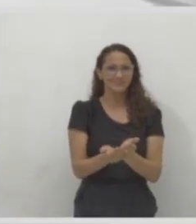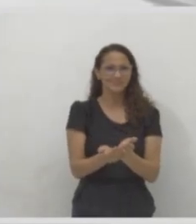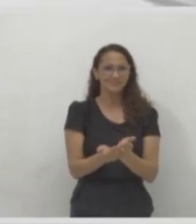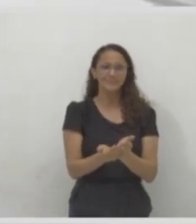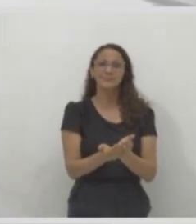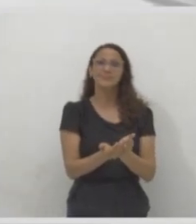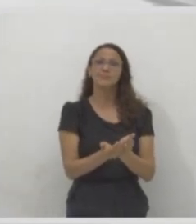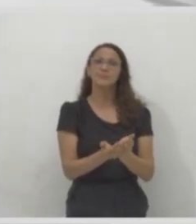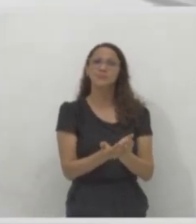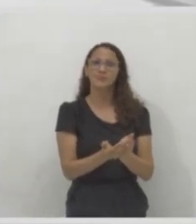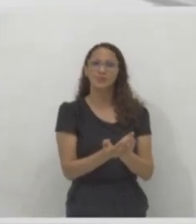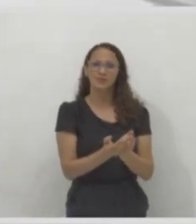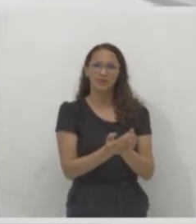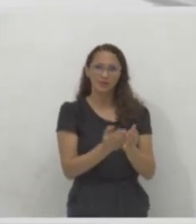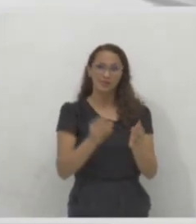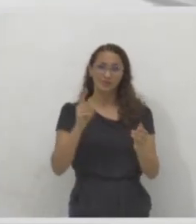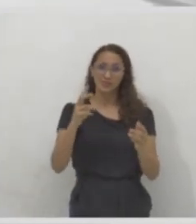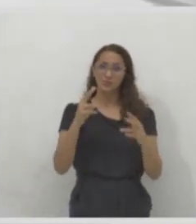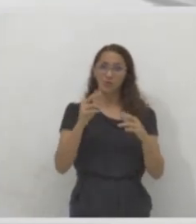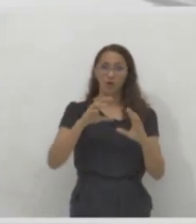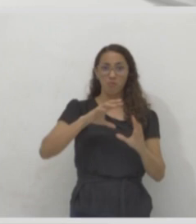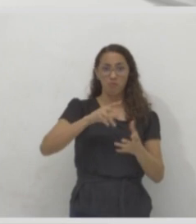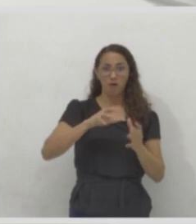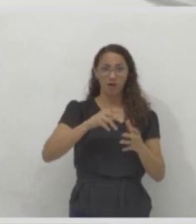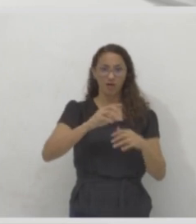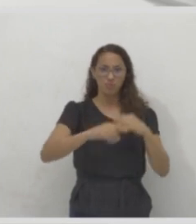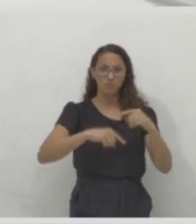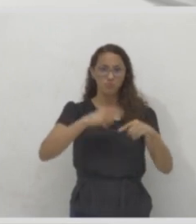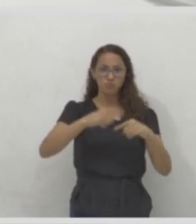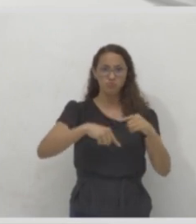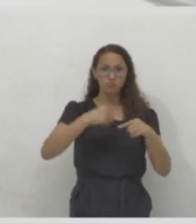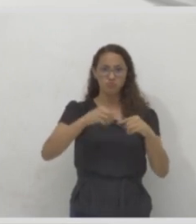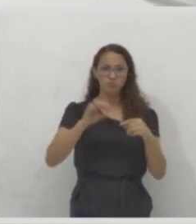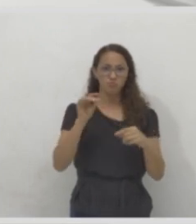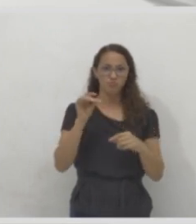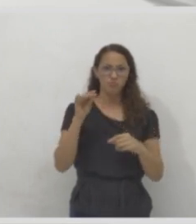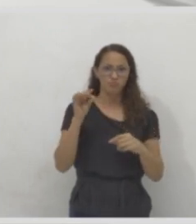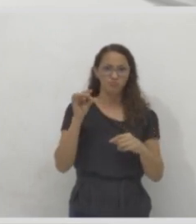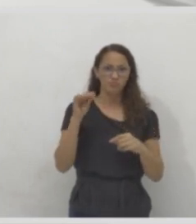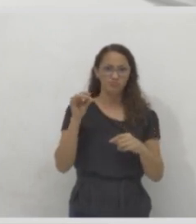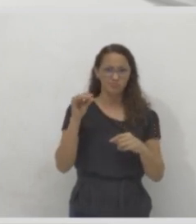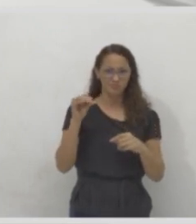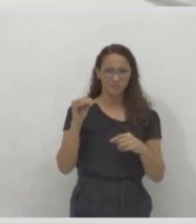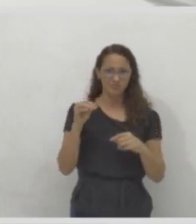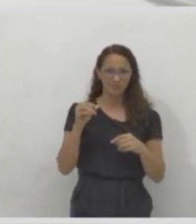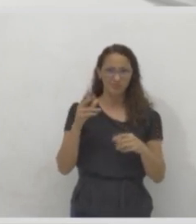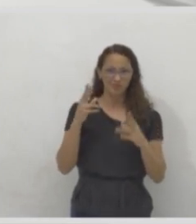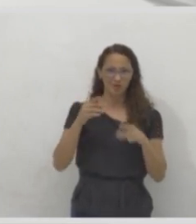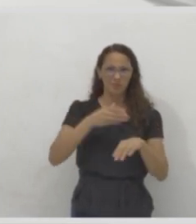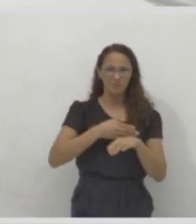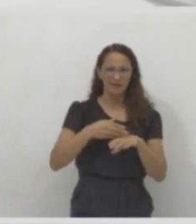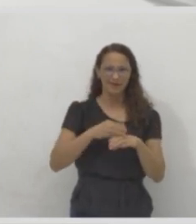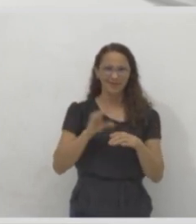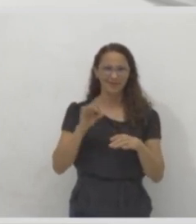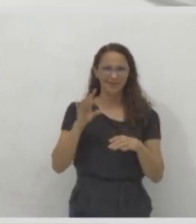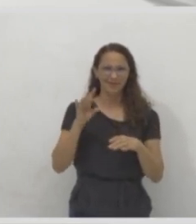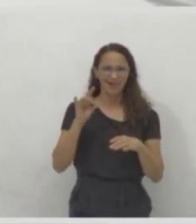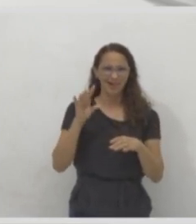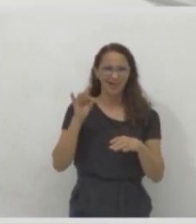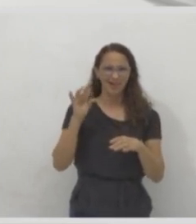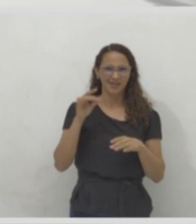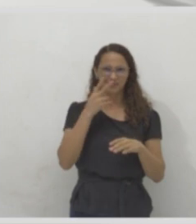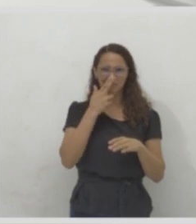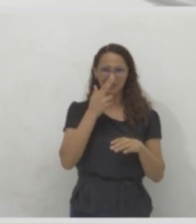Aí faz uma bolinha, igual como a gente faz com a cola branca, que a gente põe na mão e vai enrolando. Pois é, faz uma bola, mas uma bola bem grande